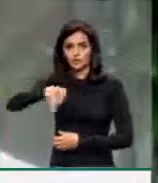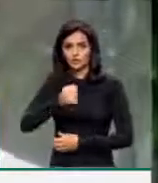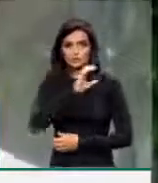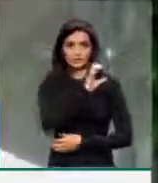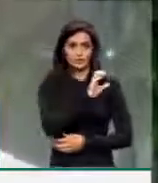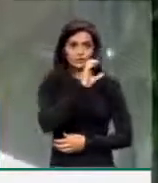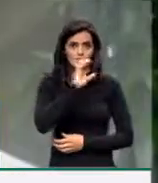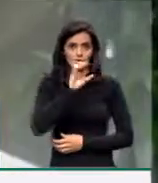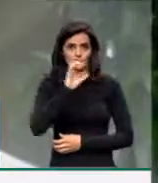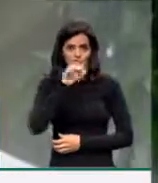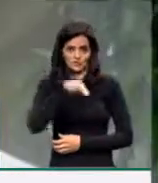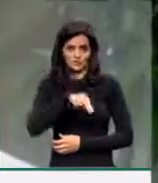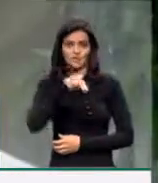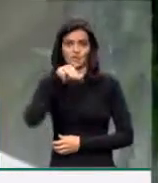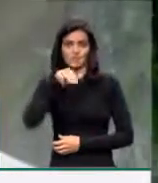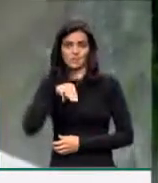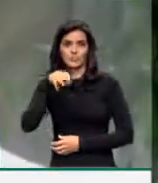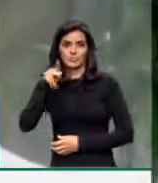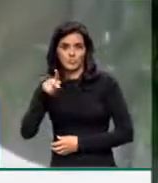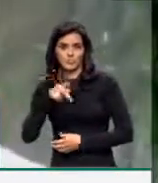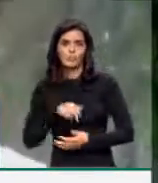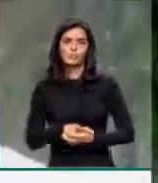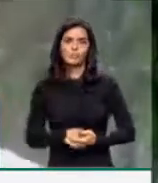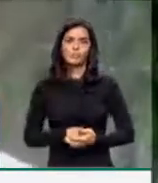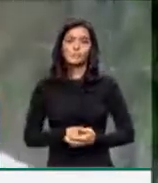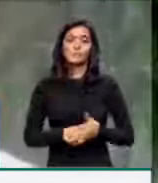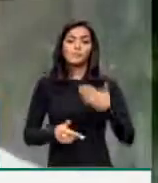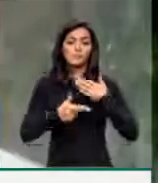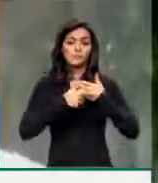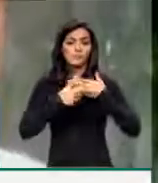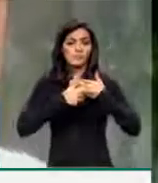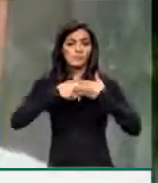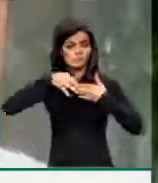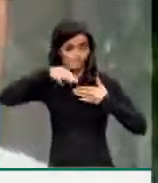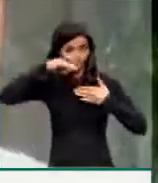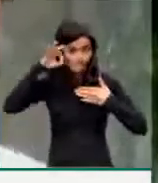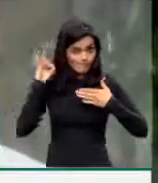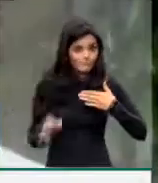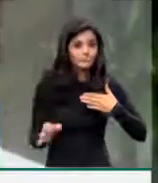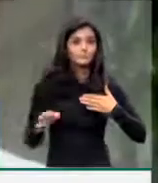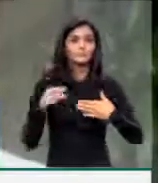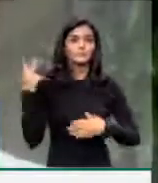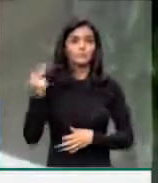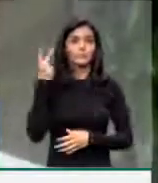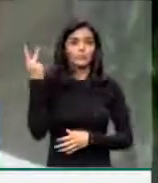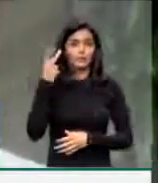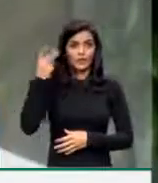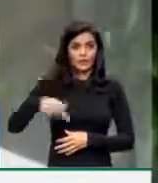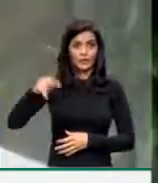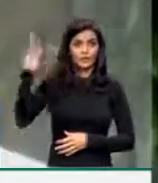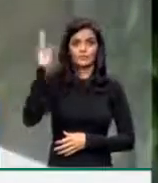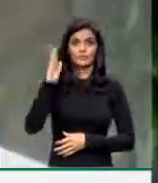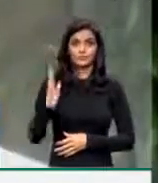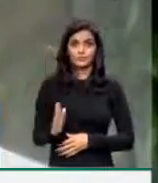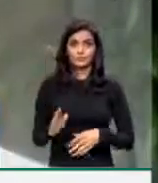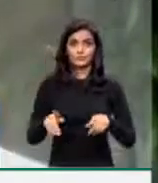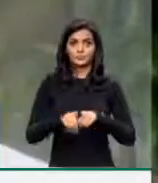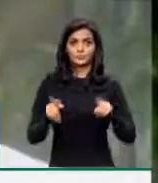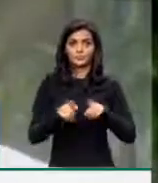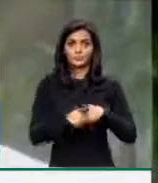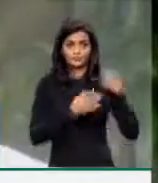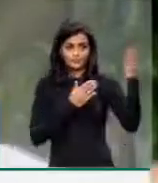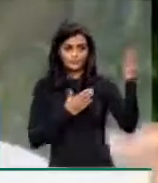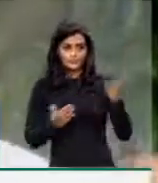vêm cumprindo o papel não só de afirmar os valores republicanos, mas também de